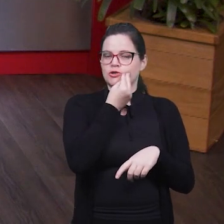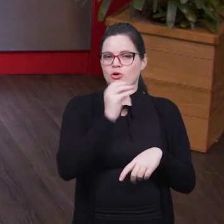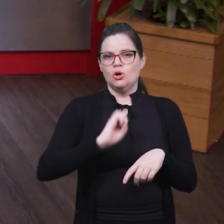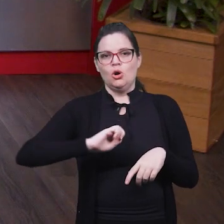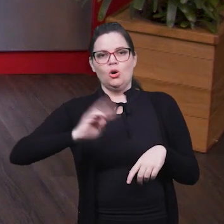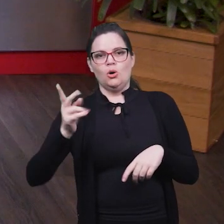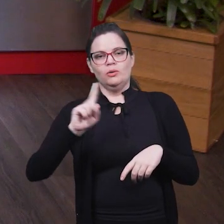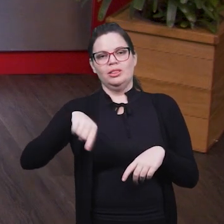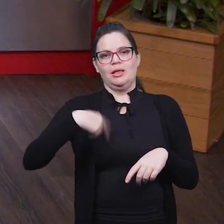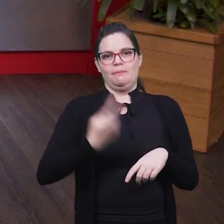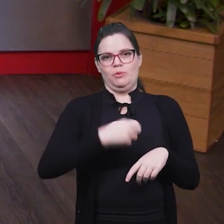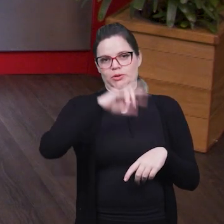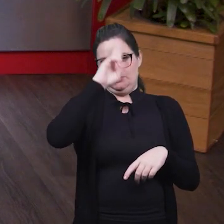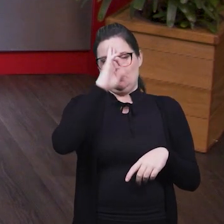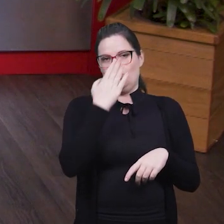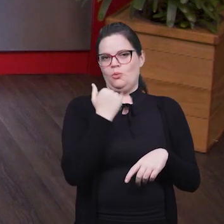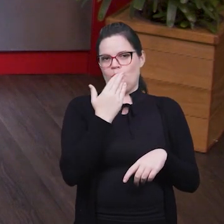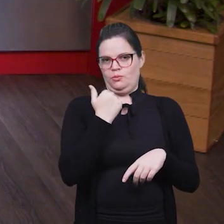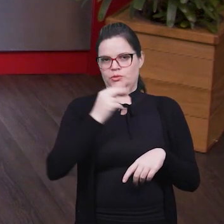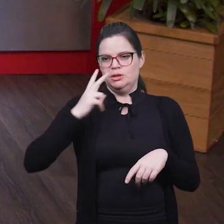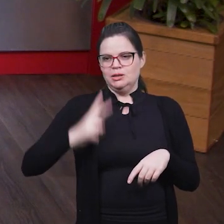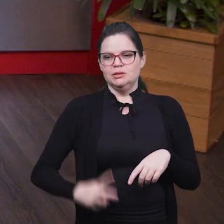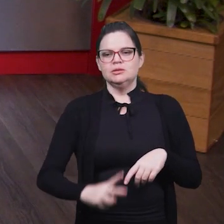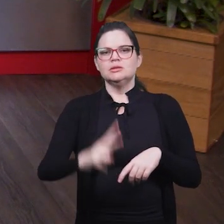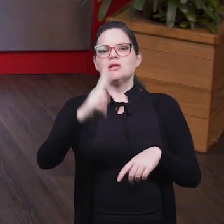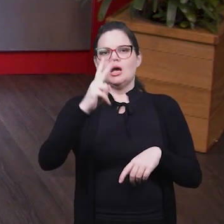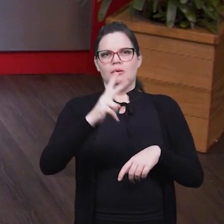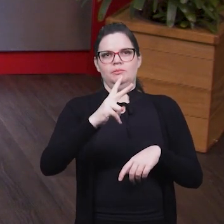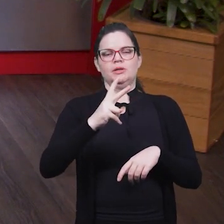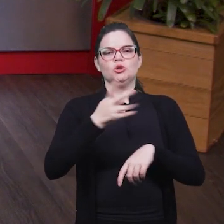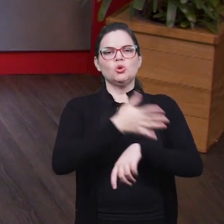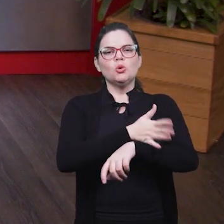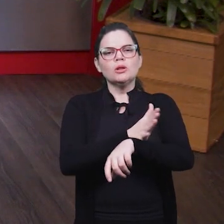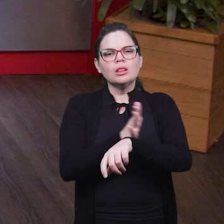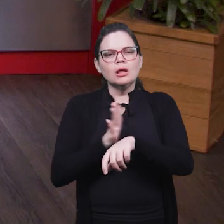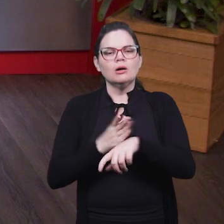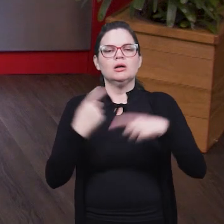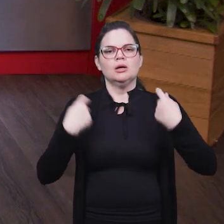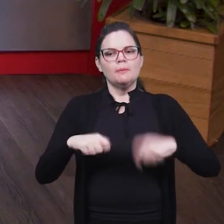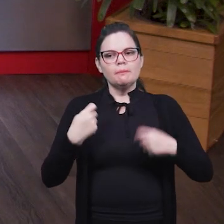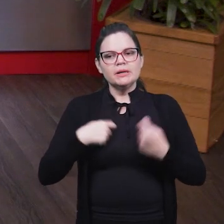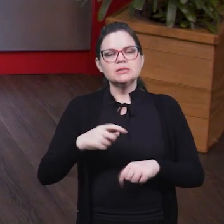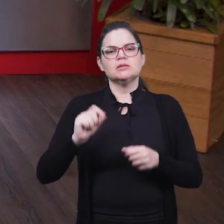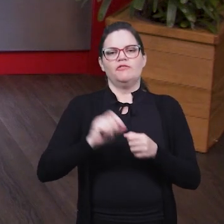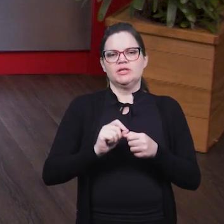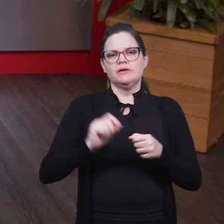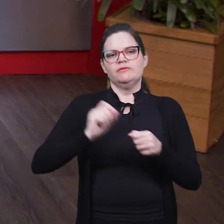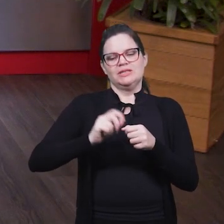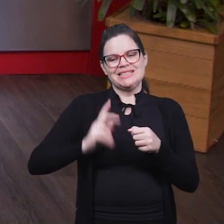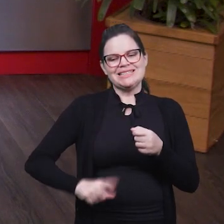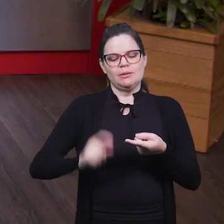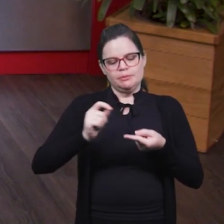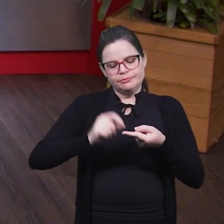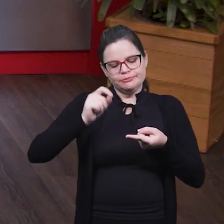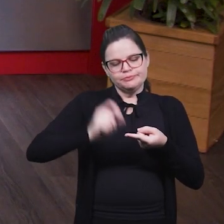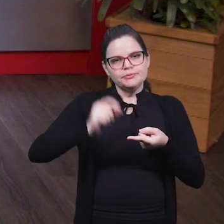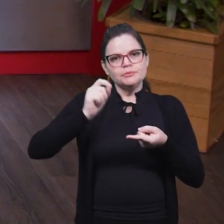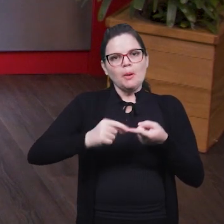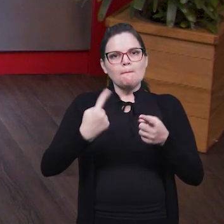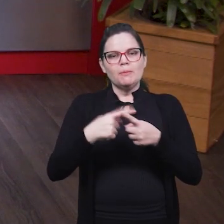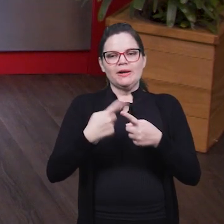e normalmente é feito com frequência para aquelas pessoas que precisam controlar os seus níveis de glicose